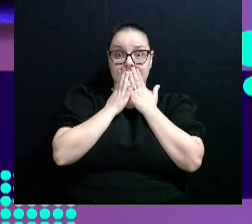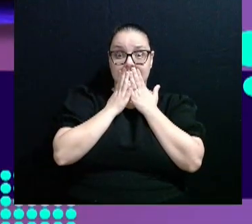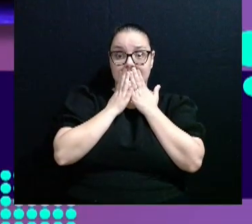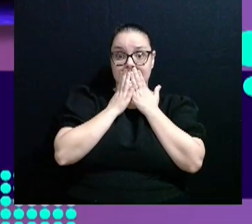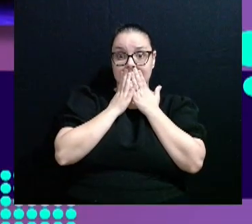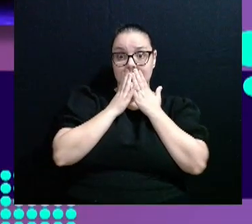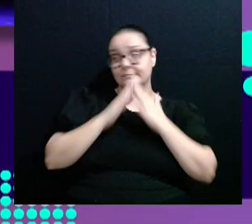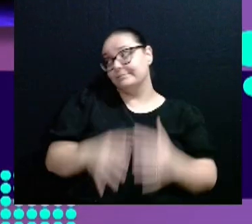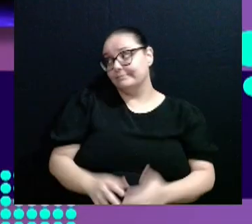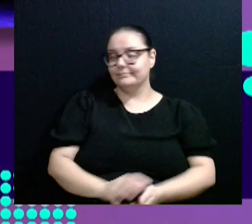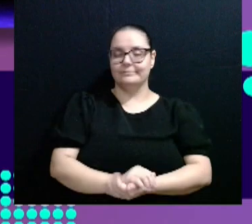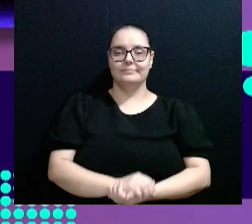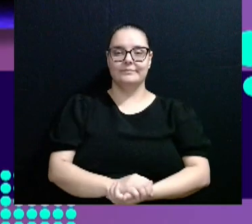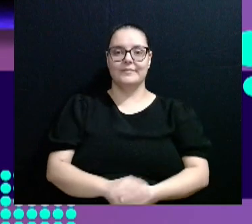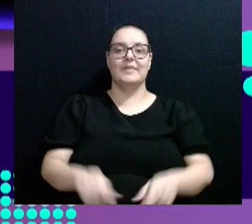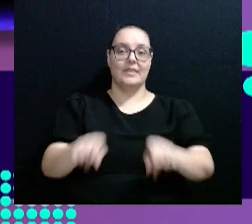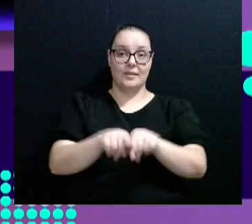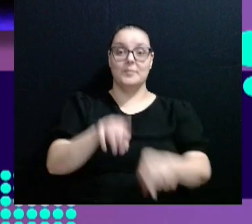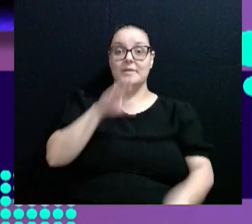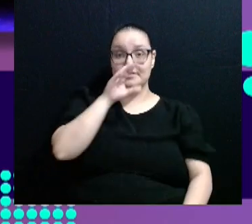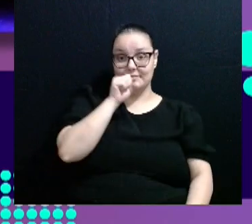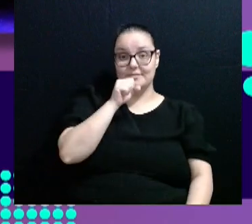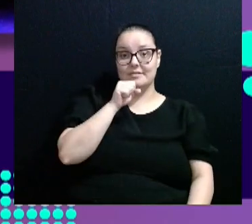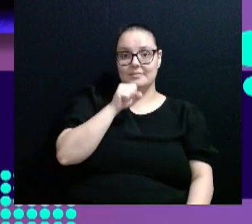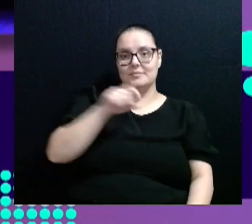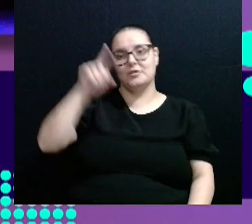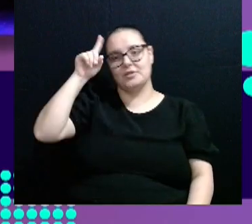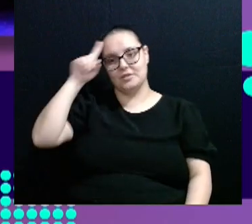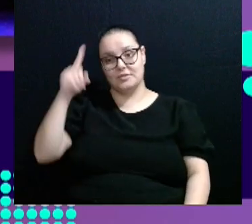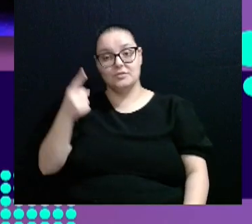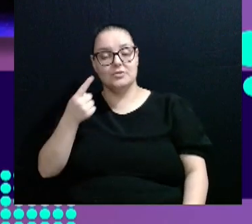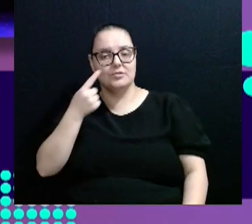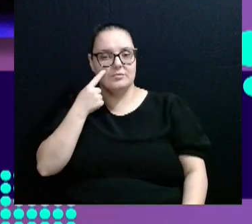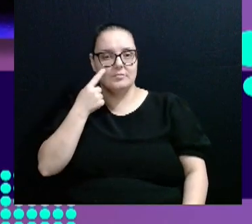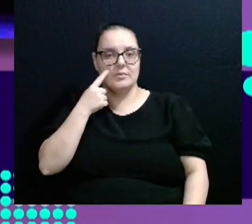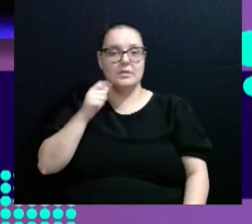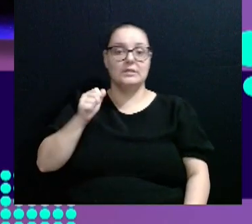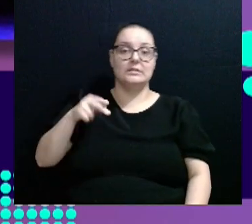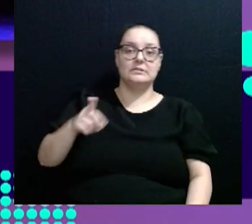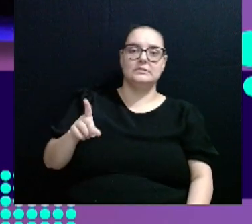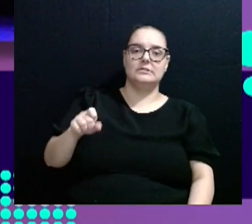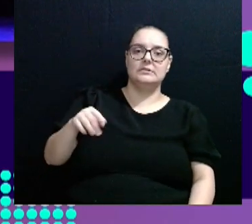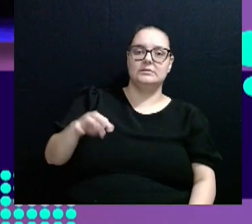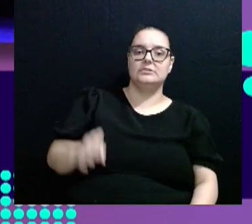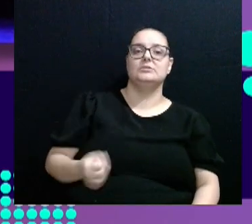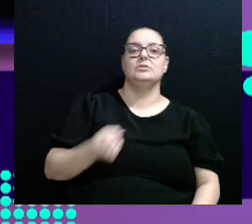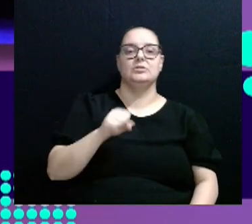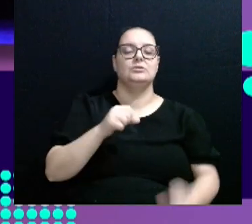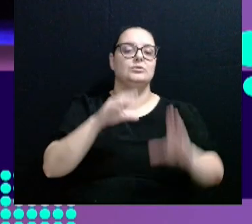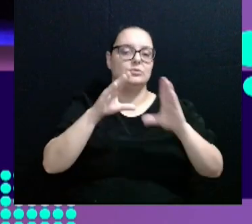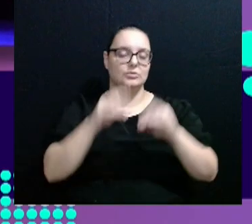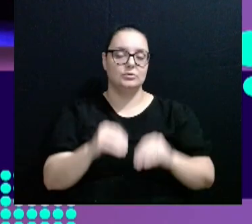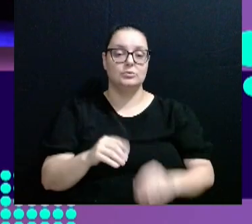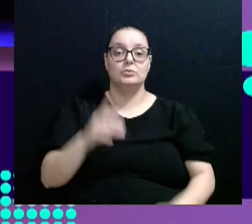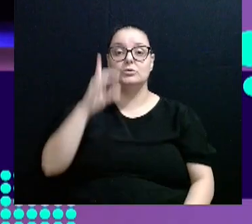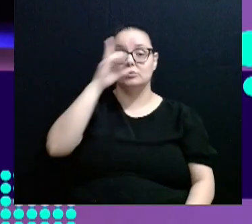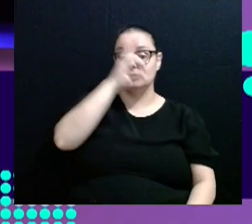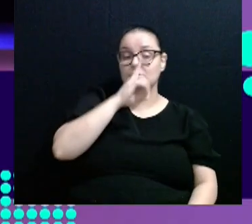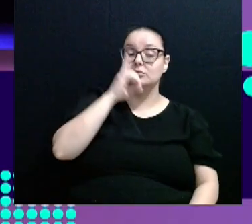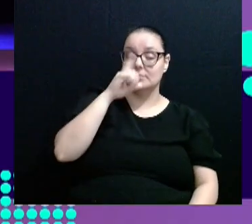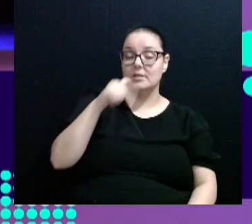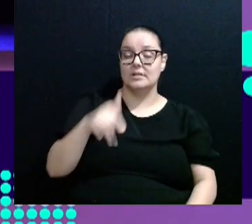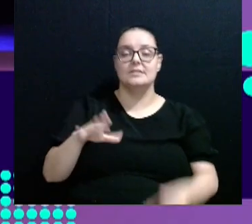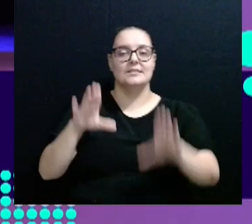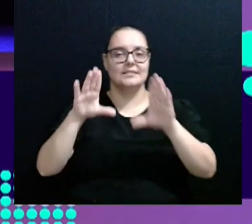Também no sábado é dia de conferir o Andante, às 8 horas da noite, e no domingo, às 7 horas